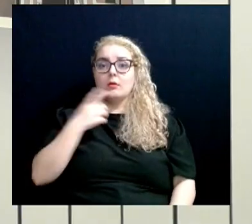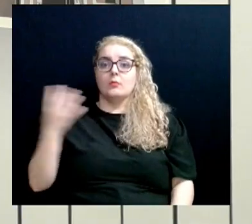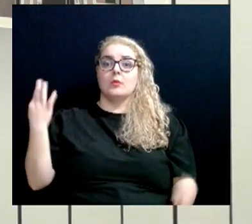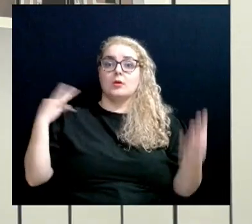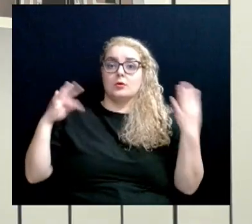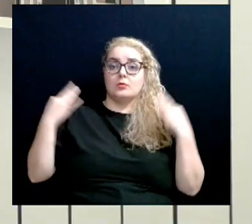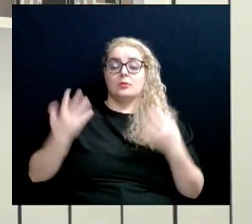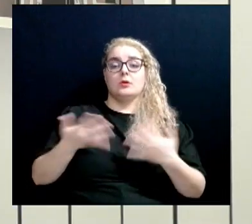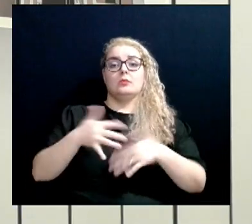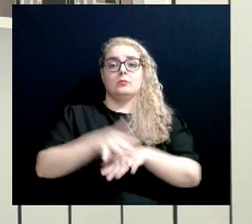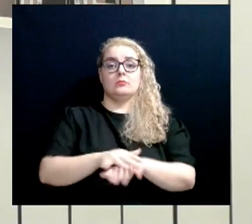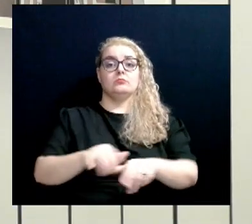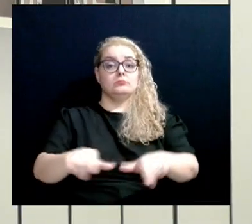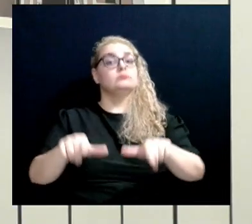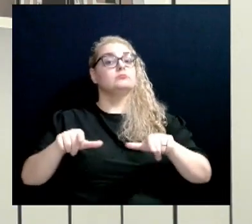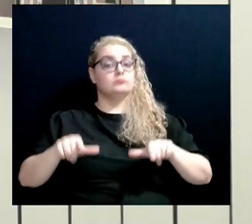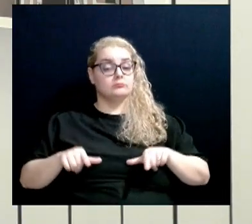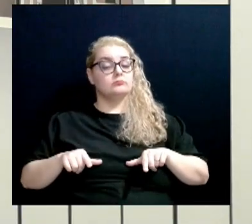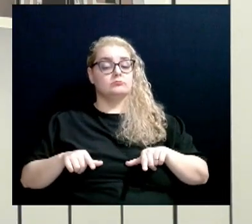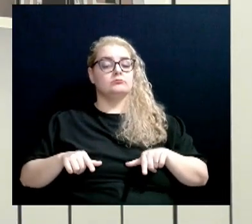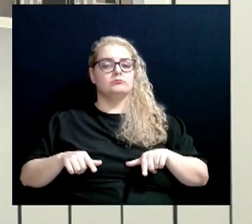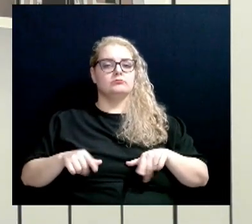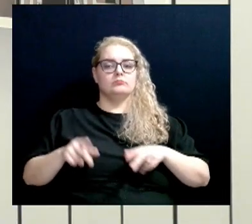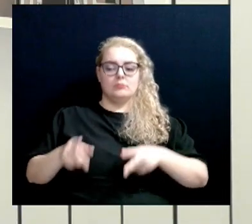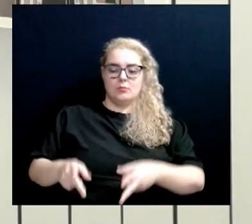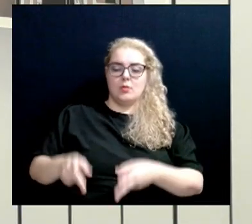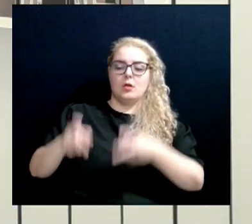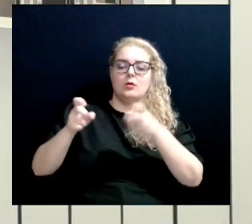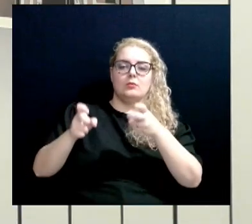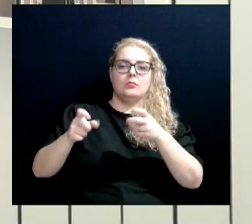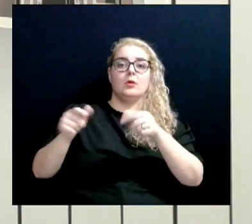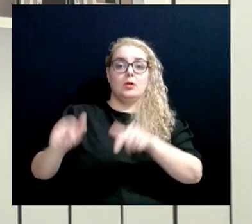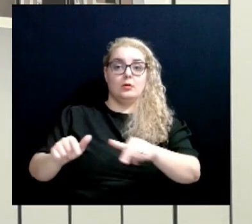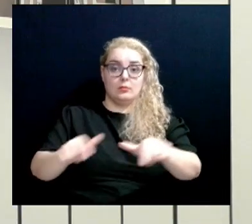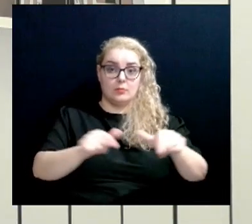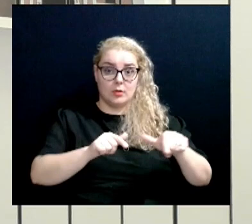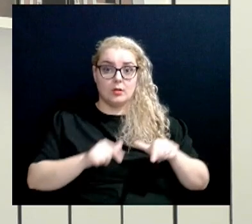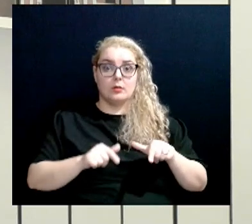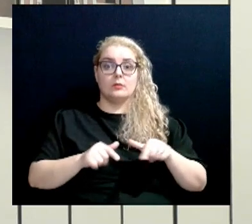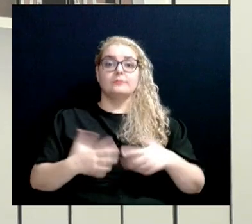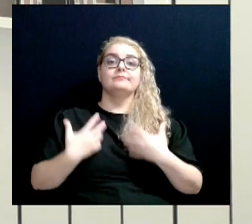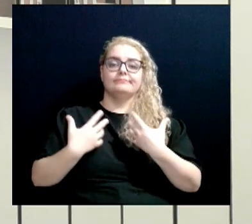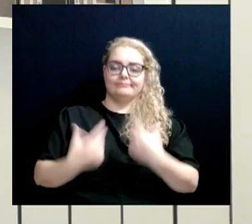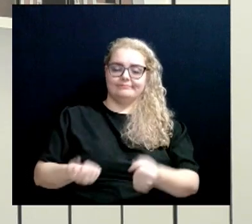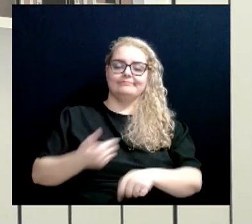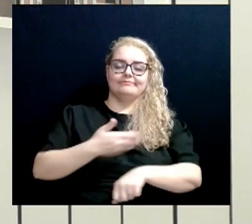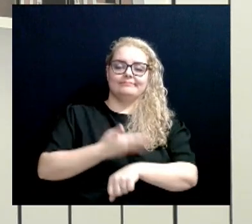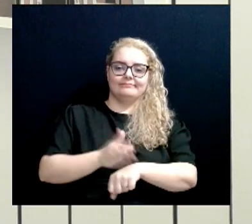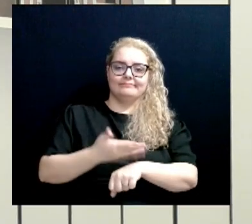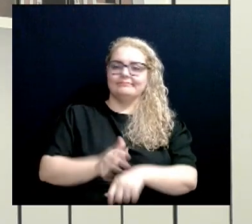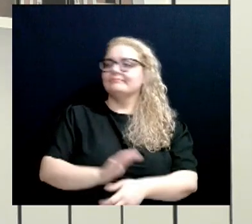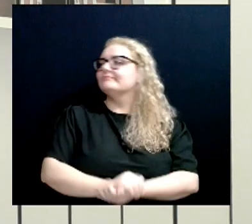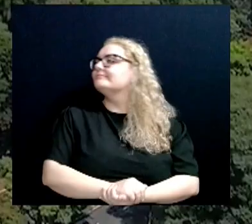uma certificação para reconhecer estabelecimentos que adotem essas práticas.